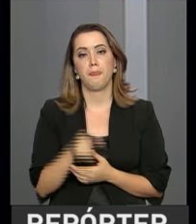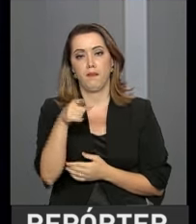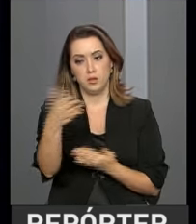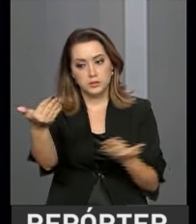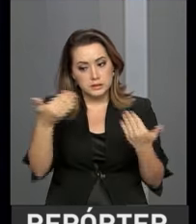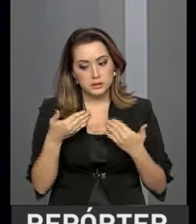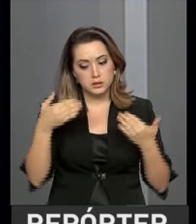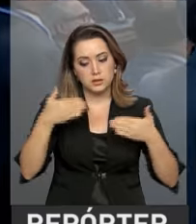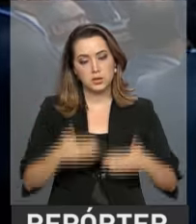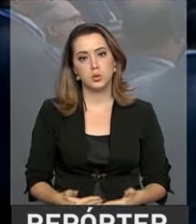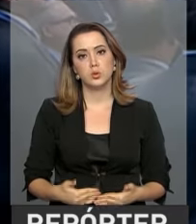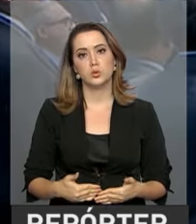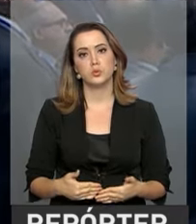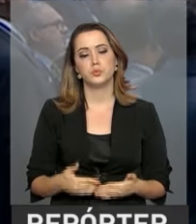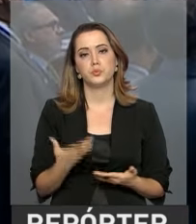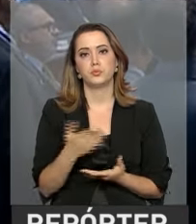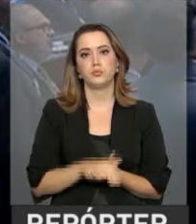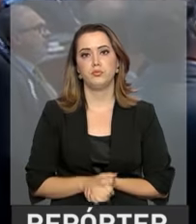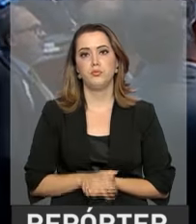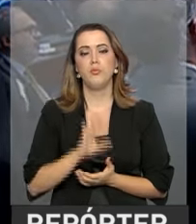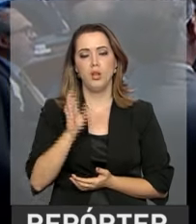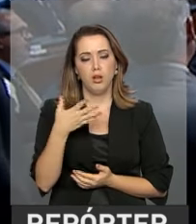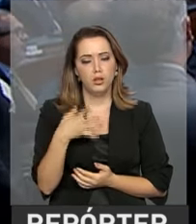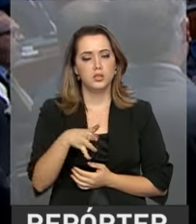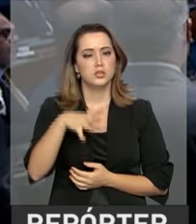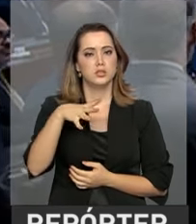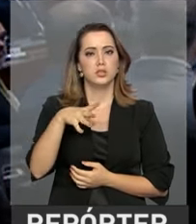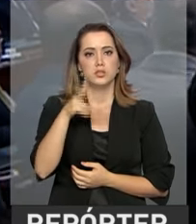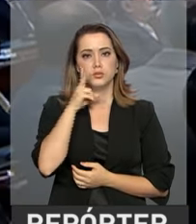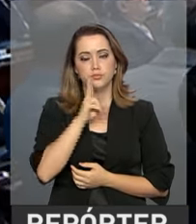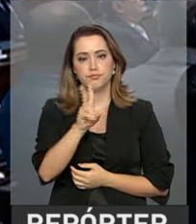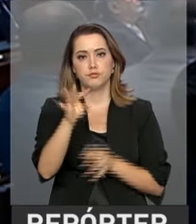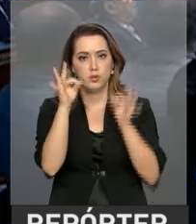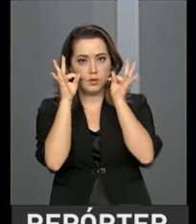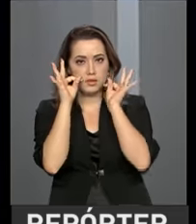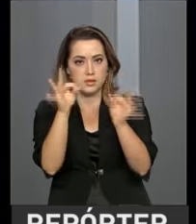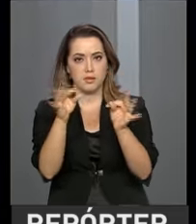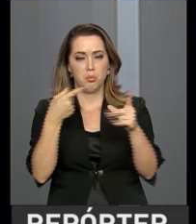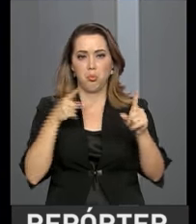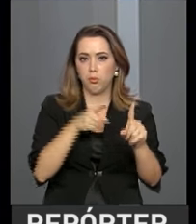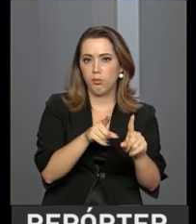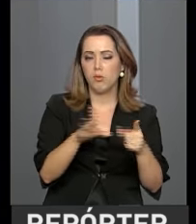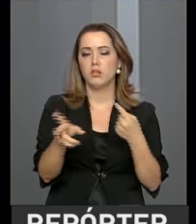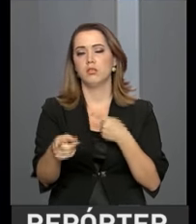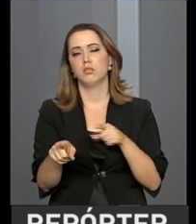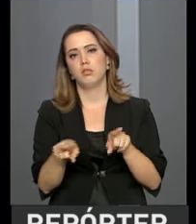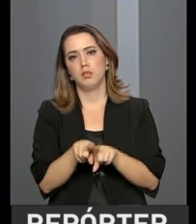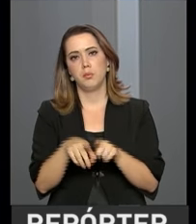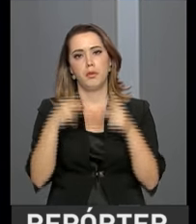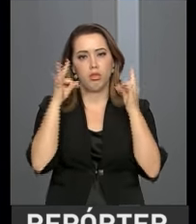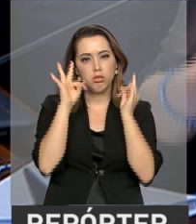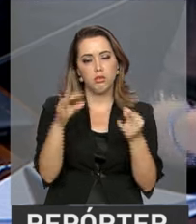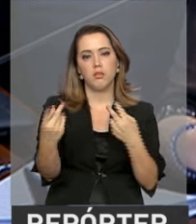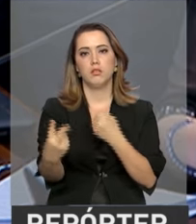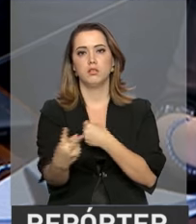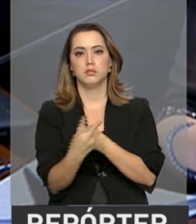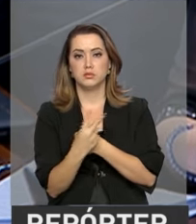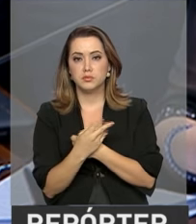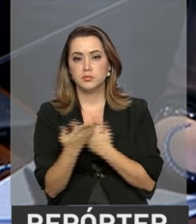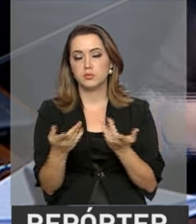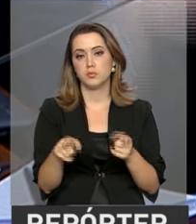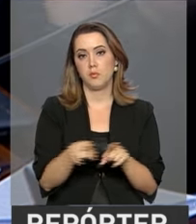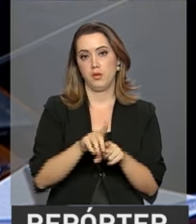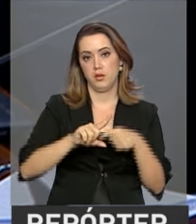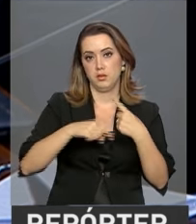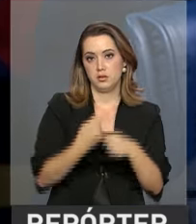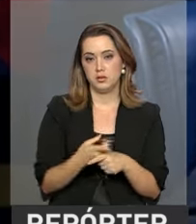legitima o julgamento. No processo já foram ouvidas testemunhas de acusação e defesa. Depois das perguntas dos senadores a Dilma Rousseff,